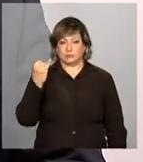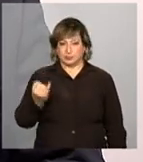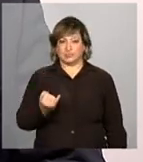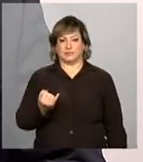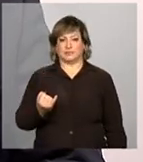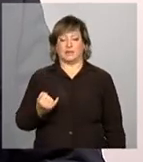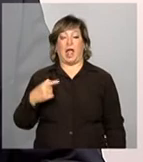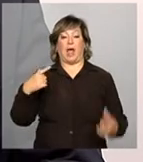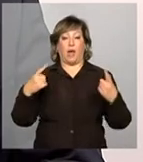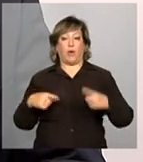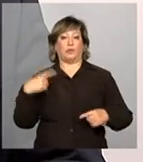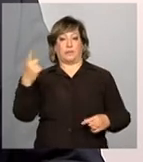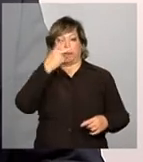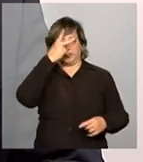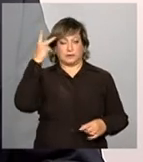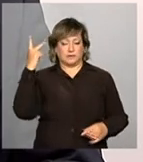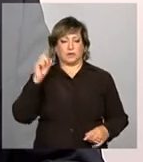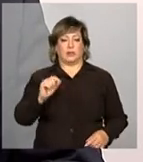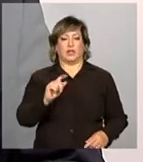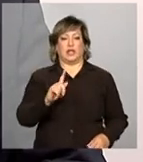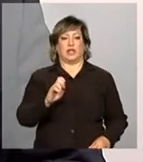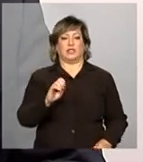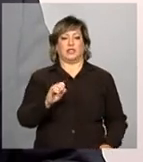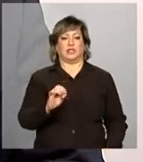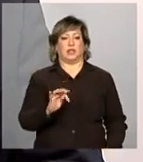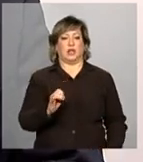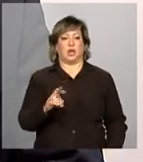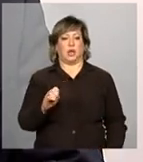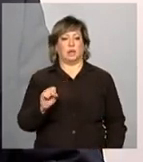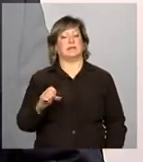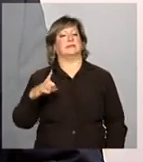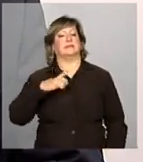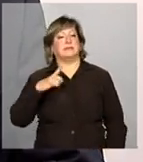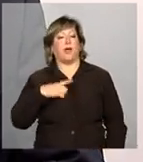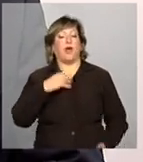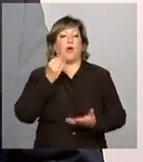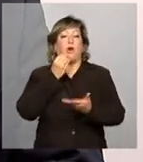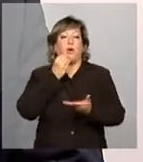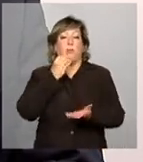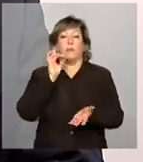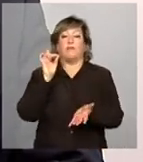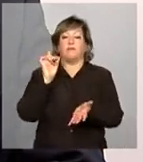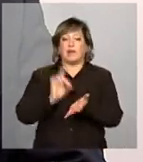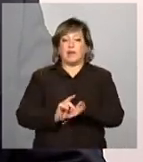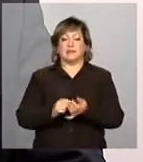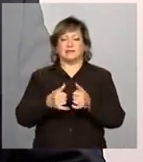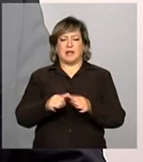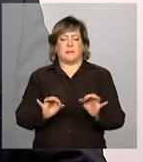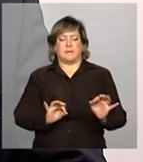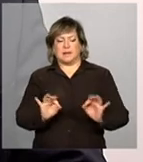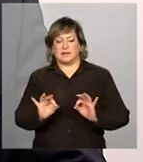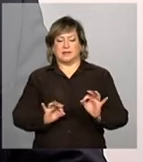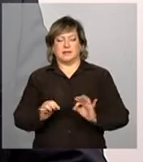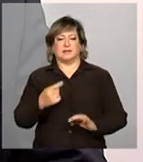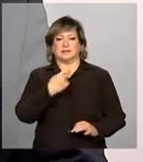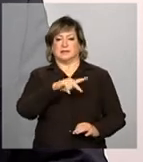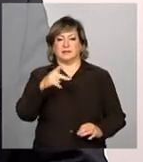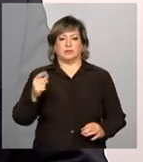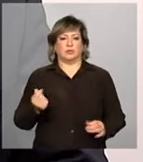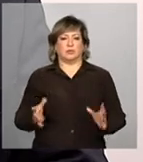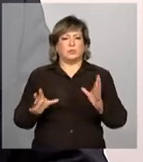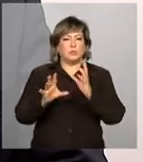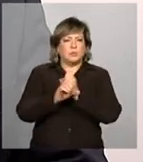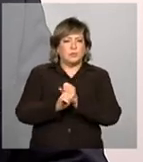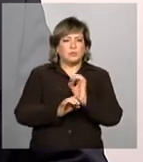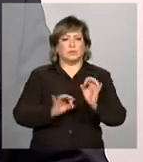gestores têm a oportunidade de fato de estar planejando os seus orçamentos né